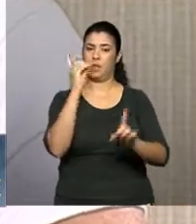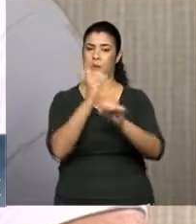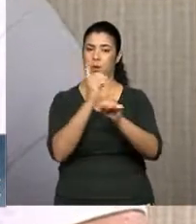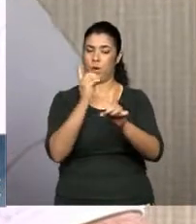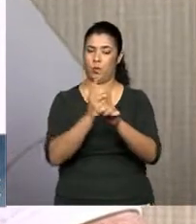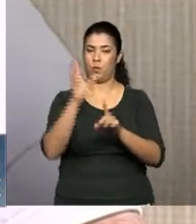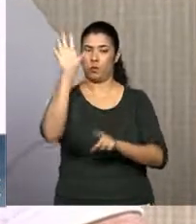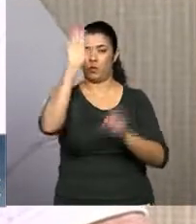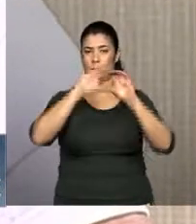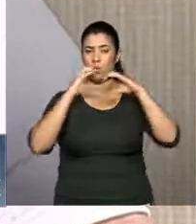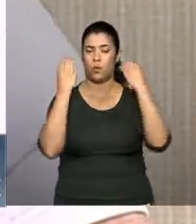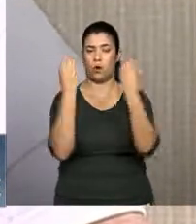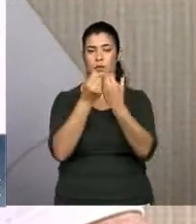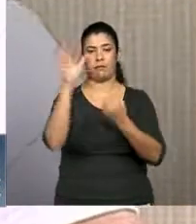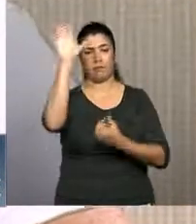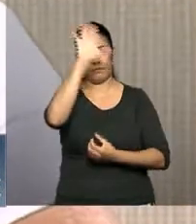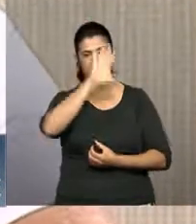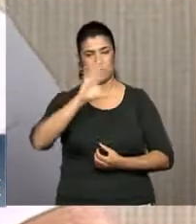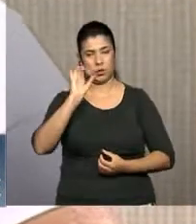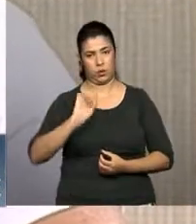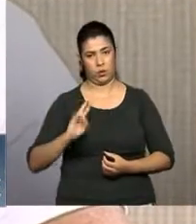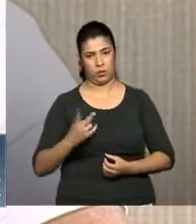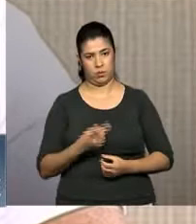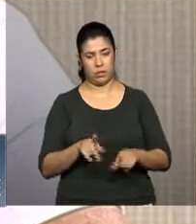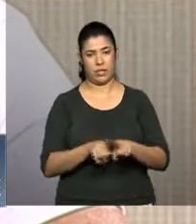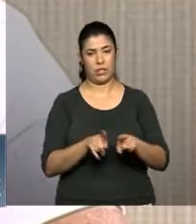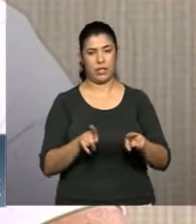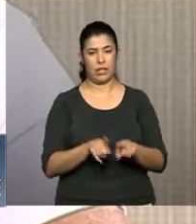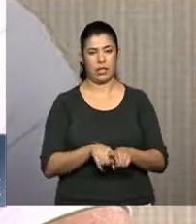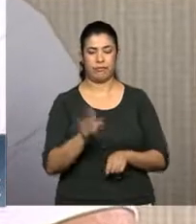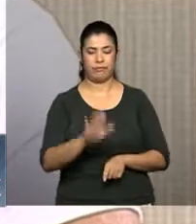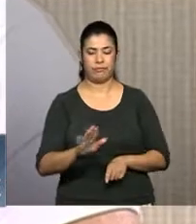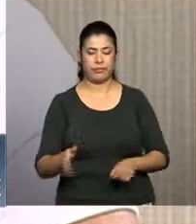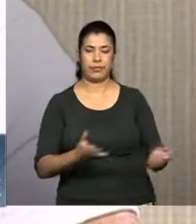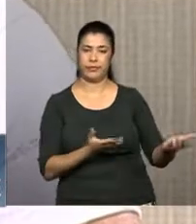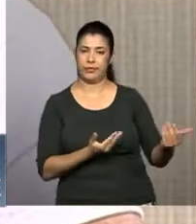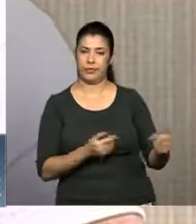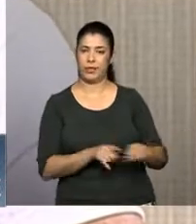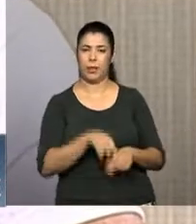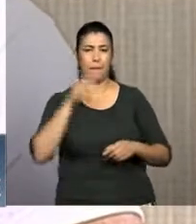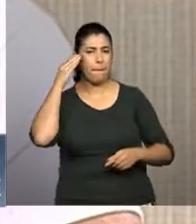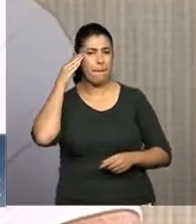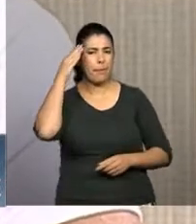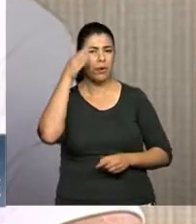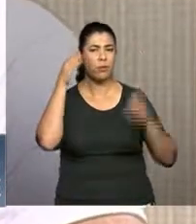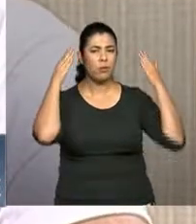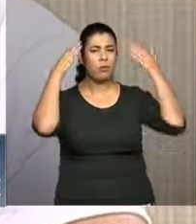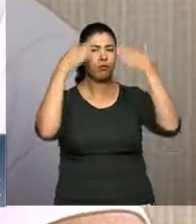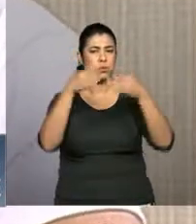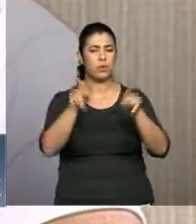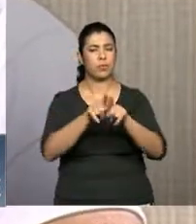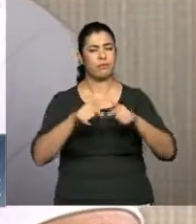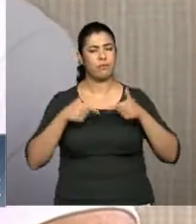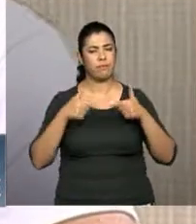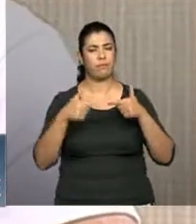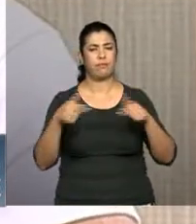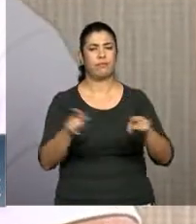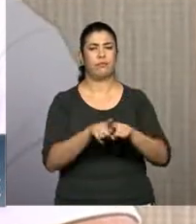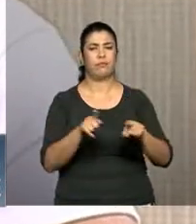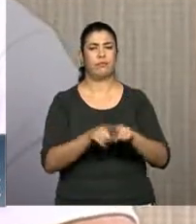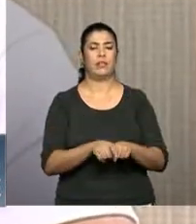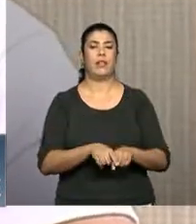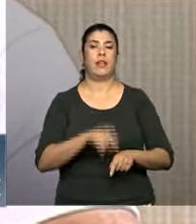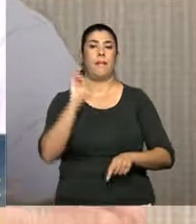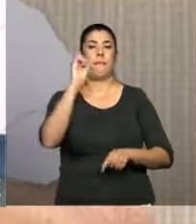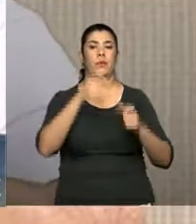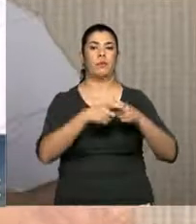precedida da conferência sobre crianças e adolescente e o nosso principal desafio além de realizar uma grande conferência